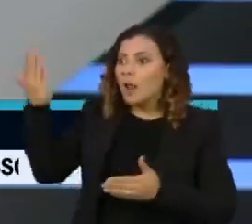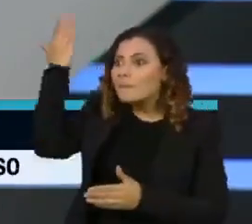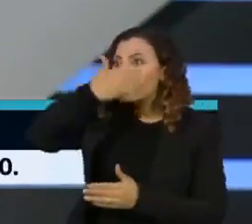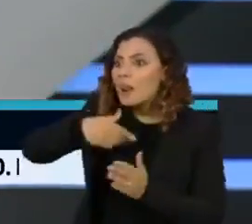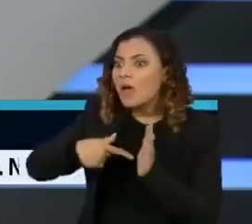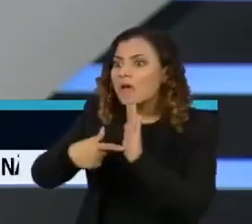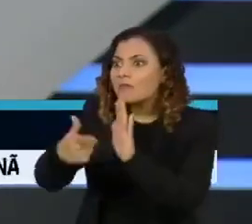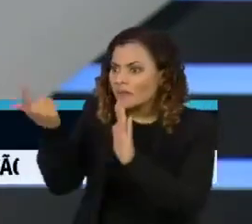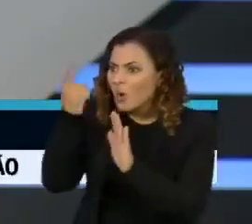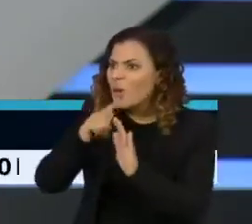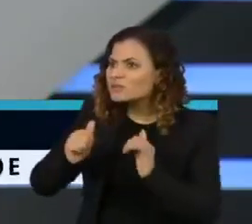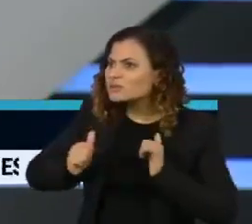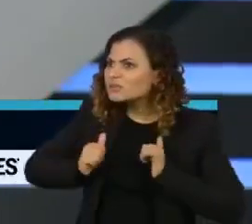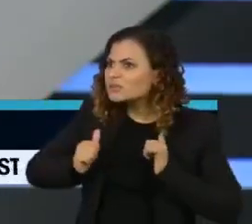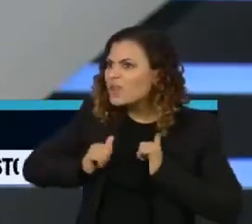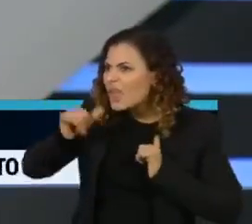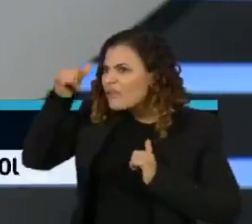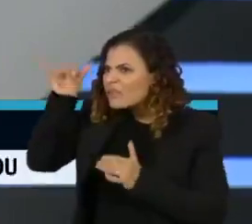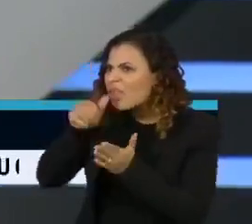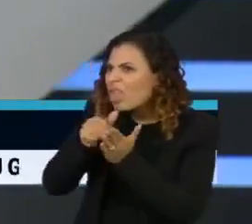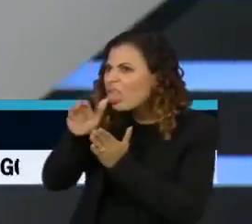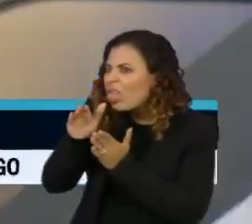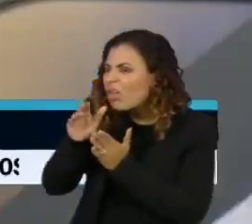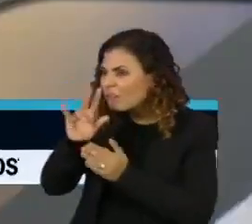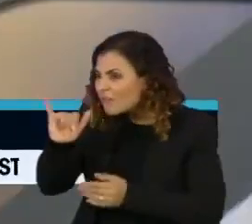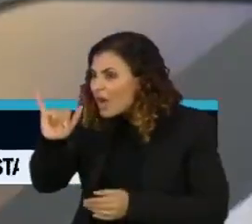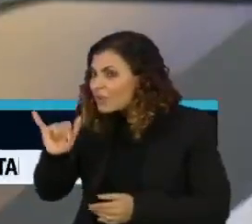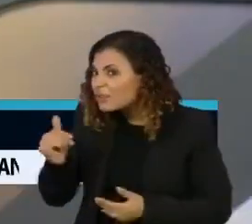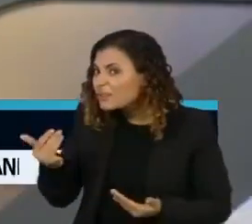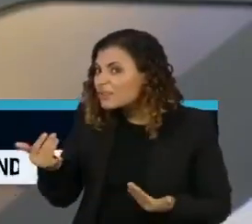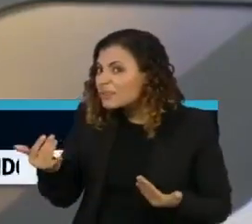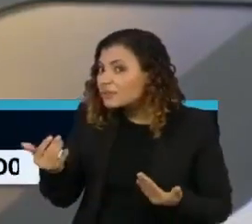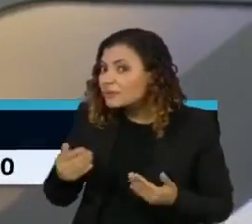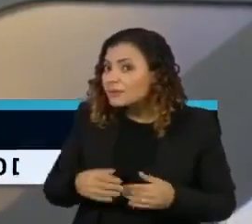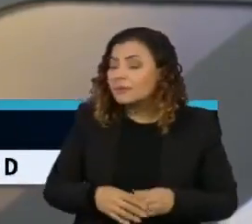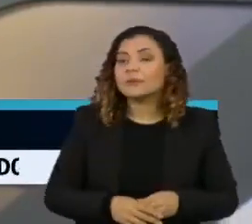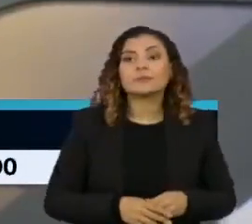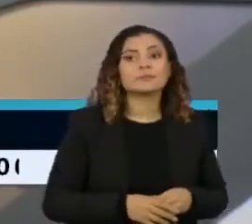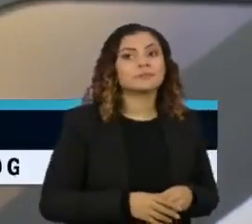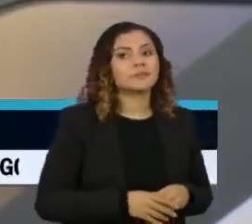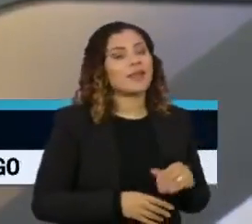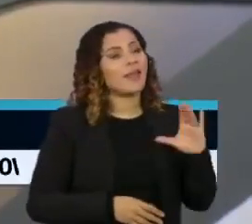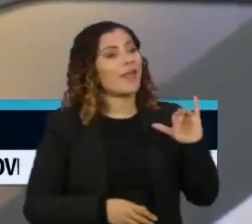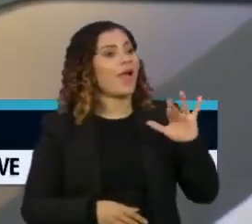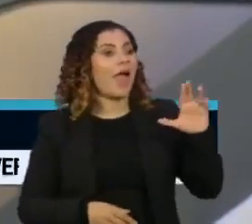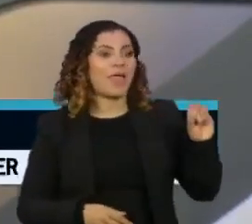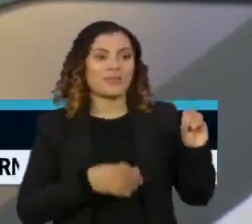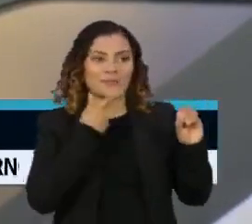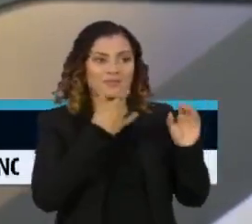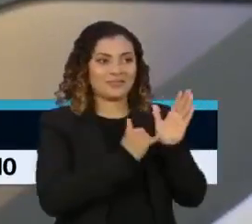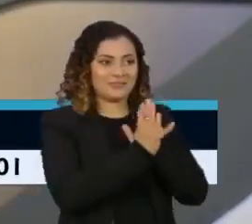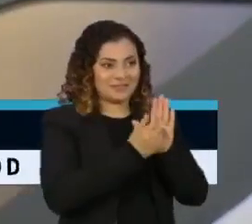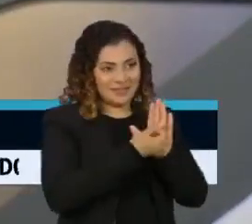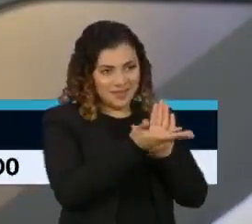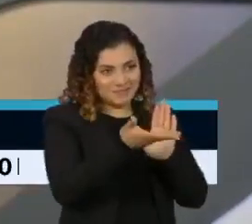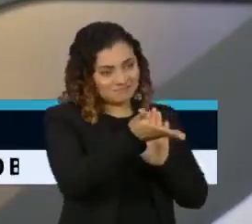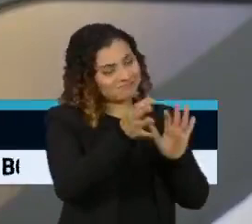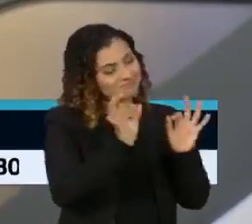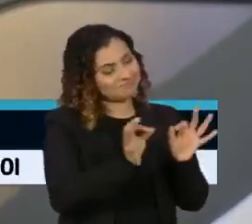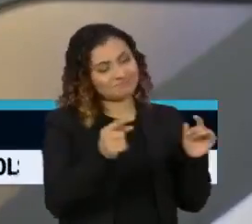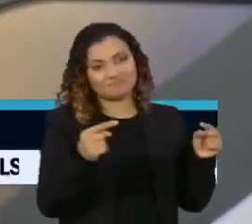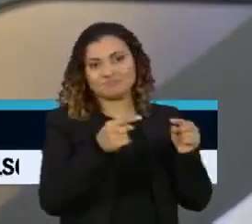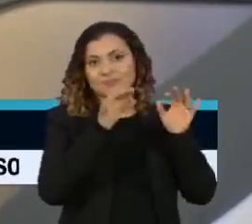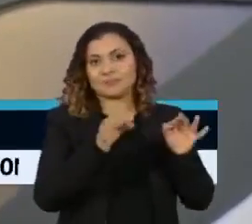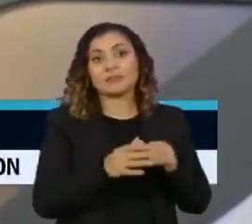senhora tem outro peso ele vai conseguir evitar essa essa renúncia Eu acho que o ar livre foi foi ao ponto é isso não